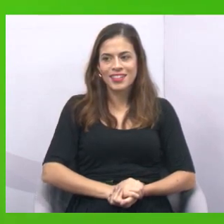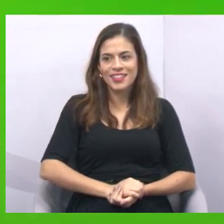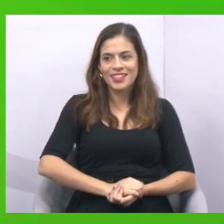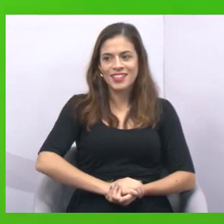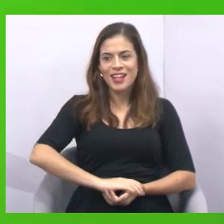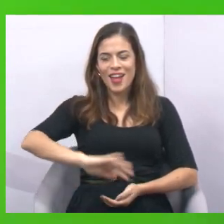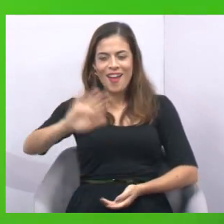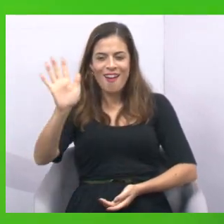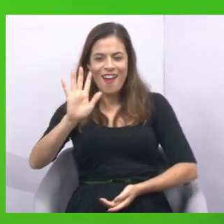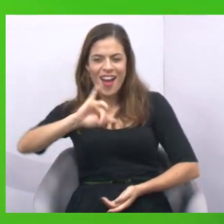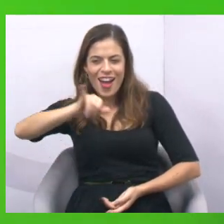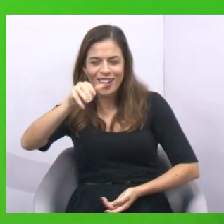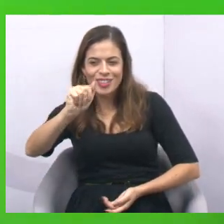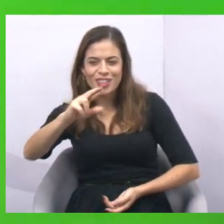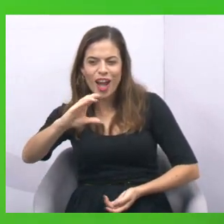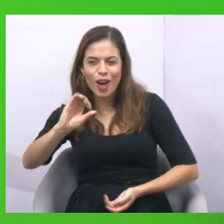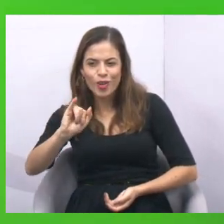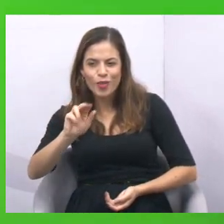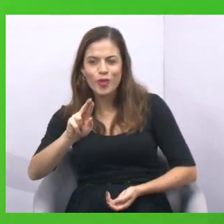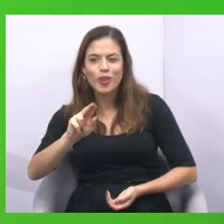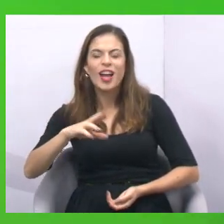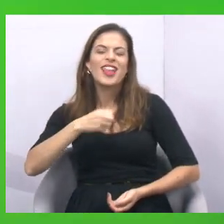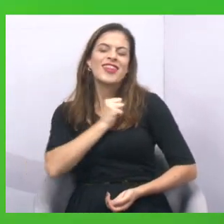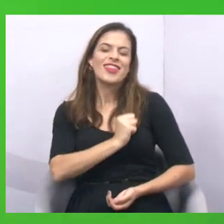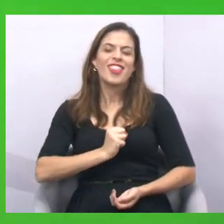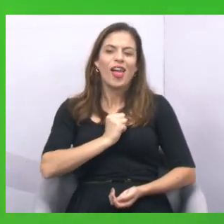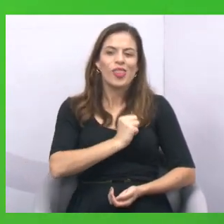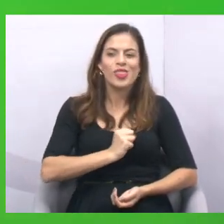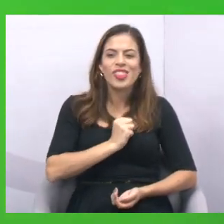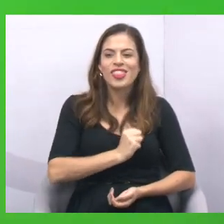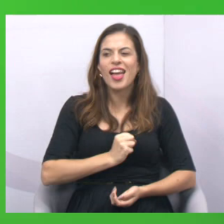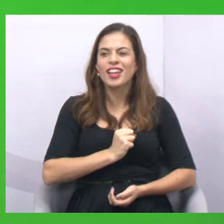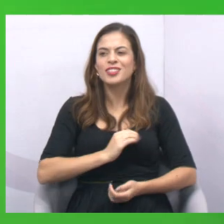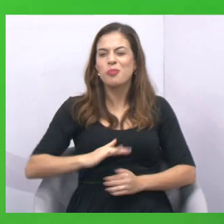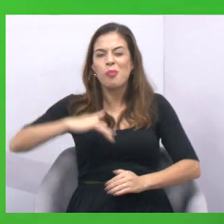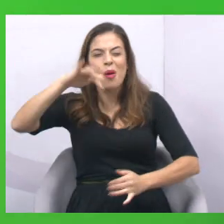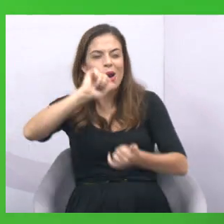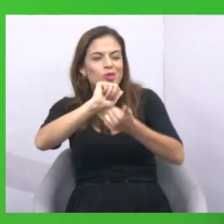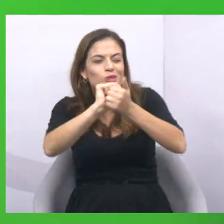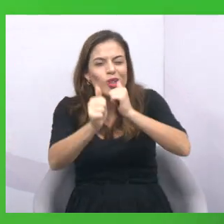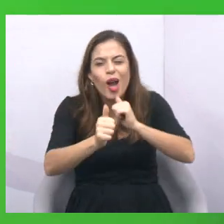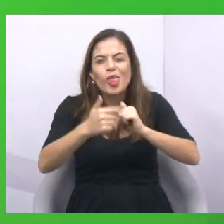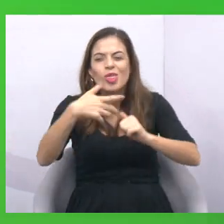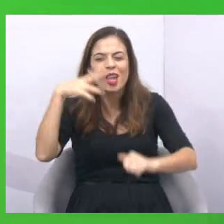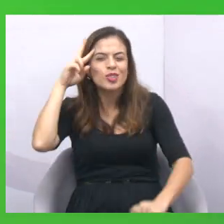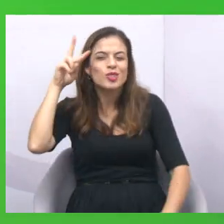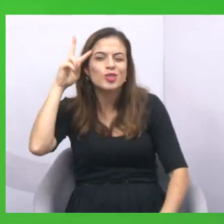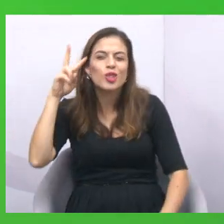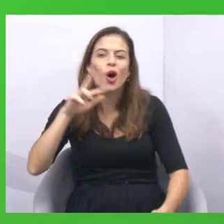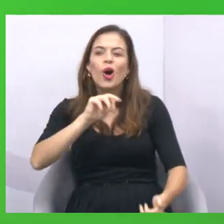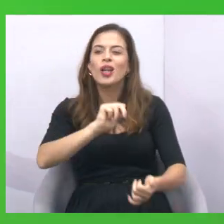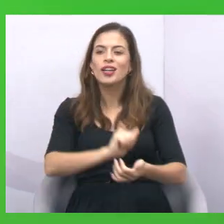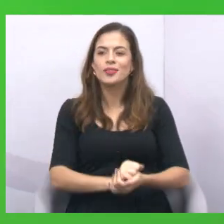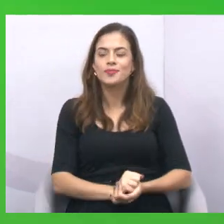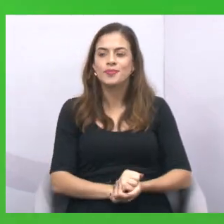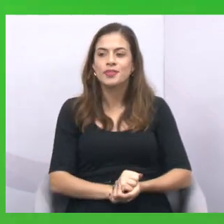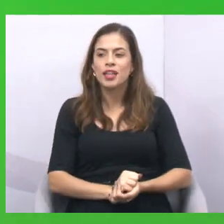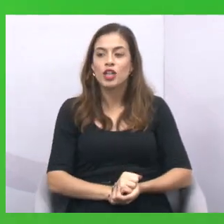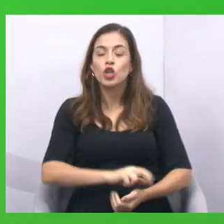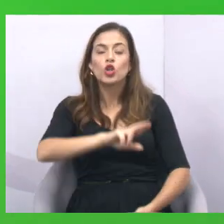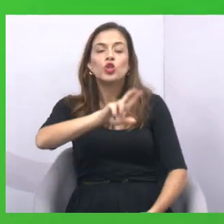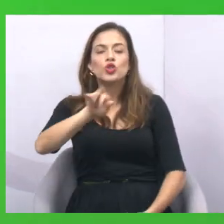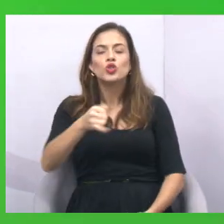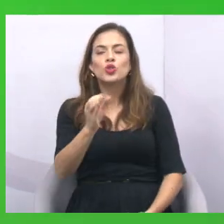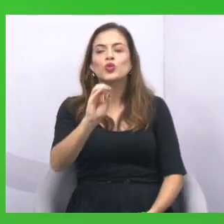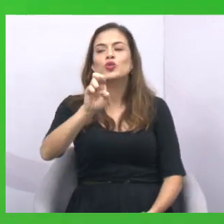Fala, Jacu! Que saudade! Um dos maiores jogadores da história do nosso esporte, José Edivar